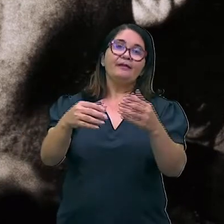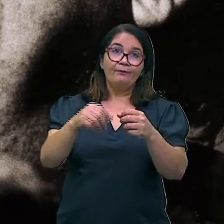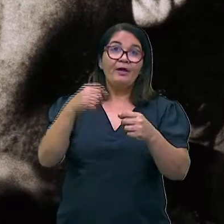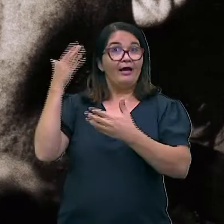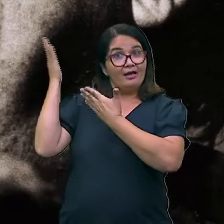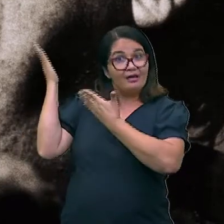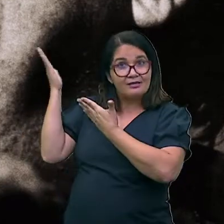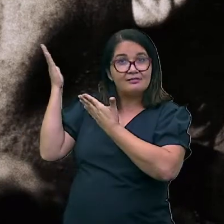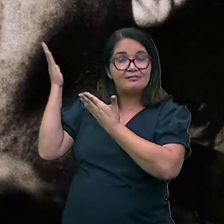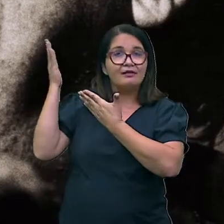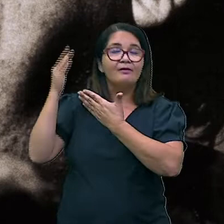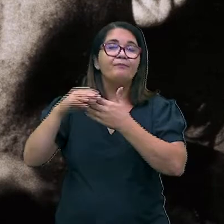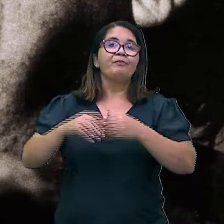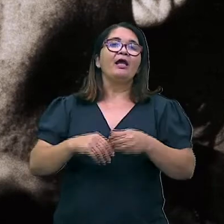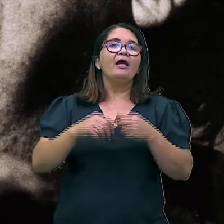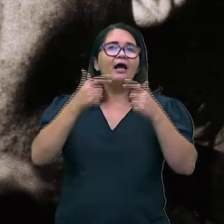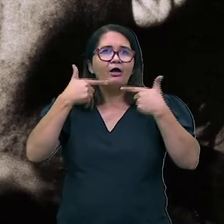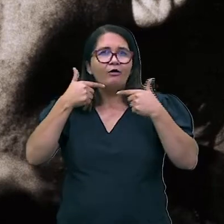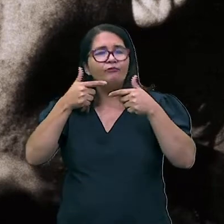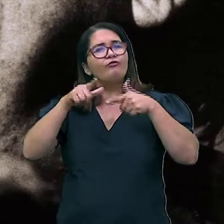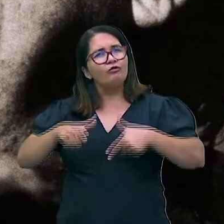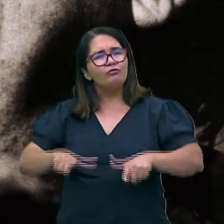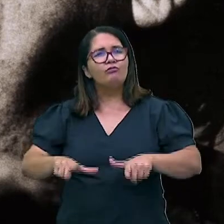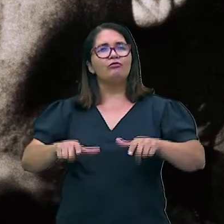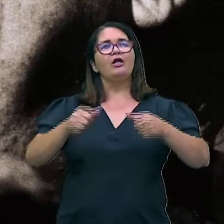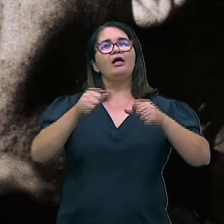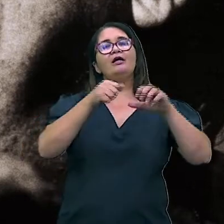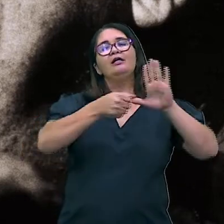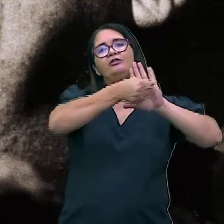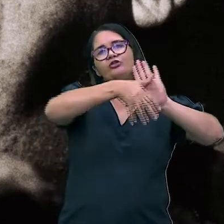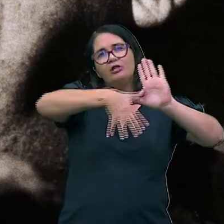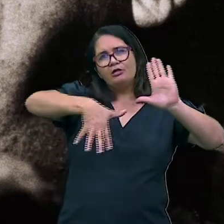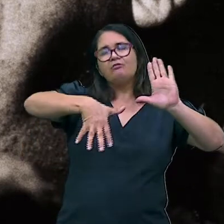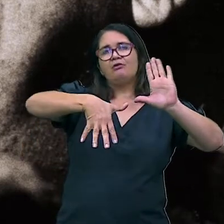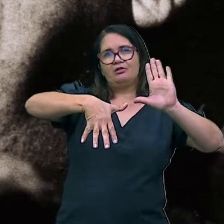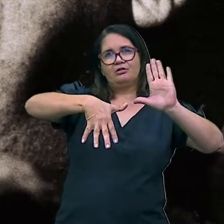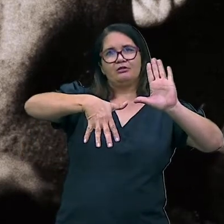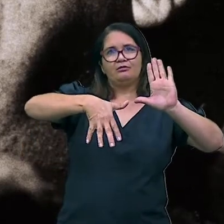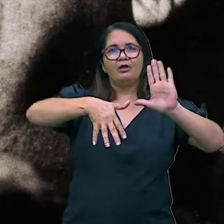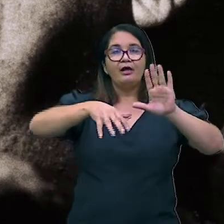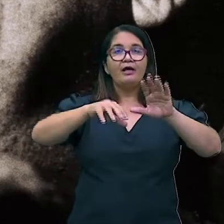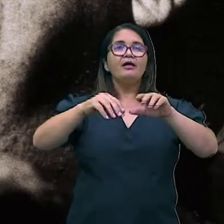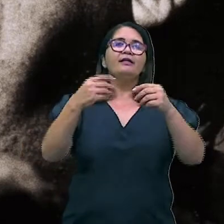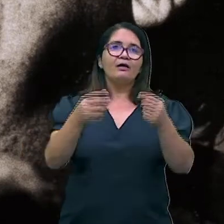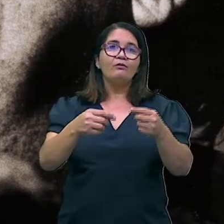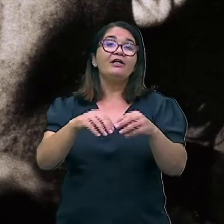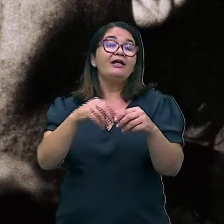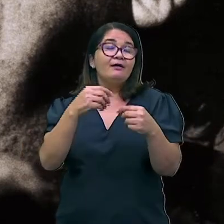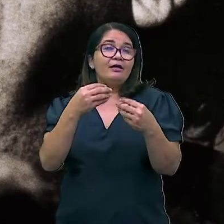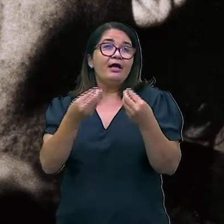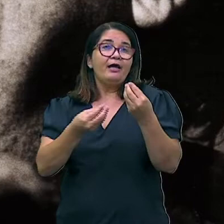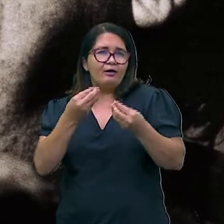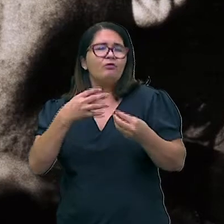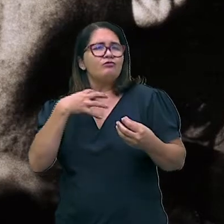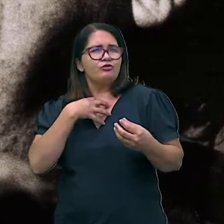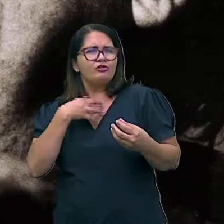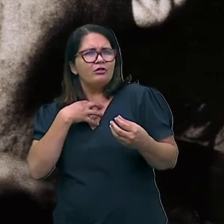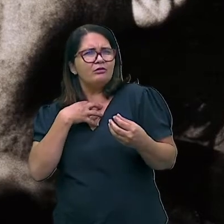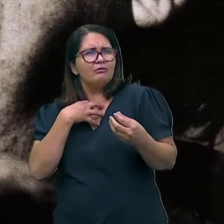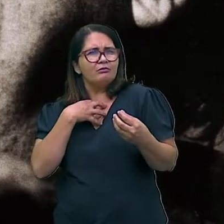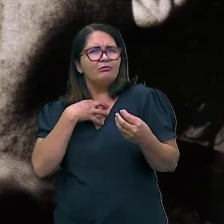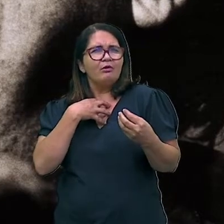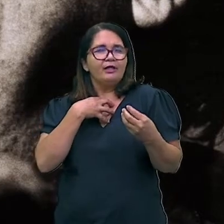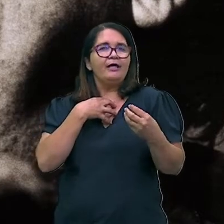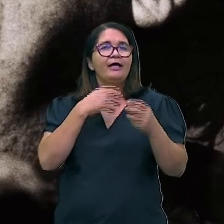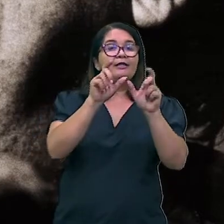outras palavras, o pleonasmo literário é utilizado intencionalmente como um recurso